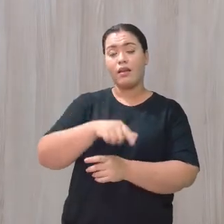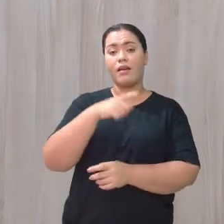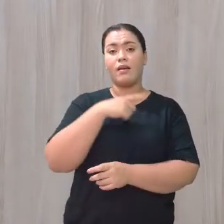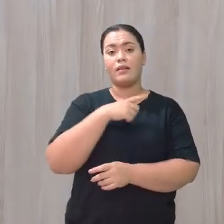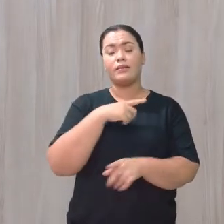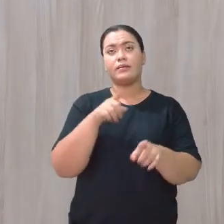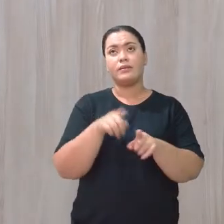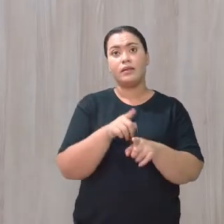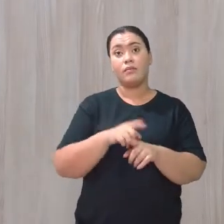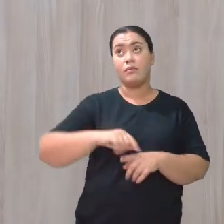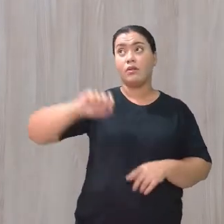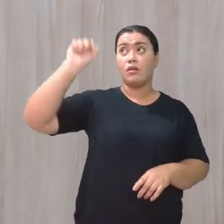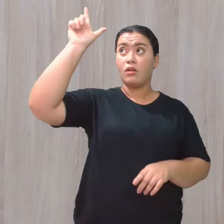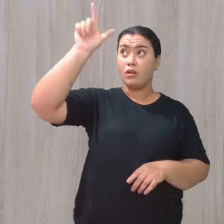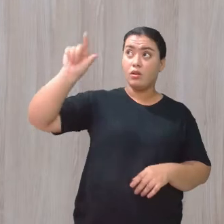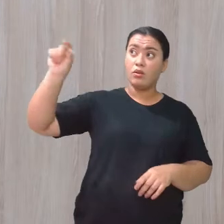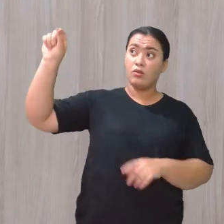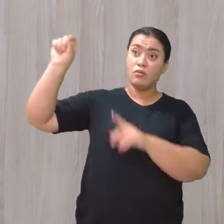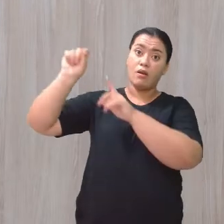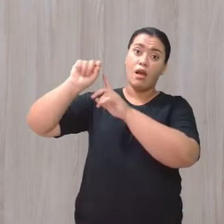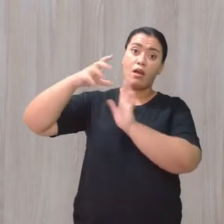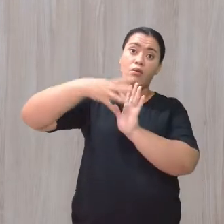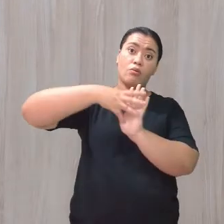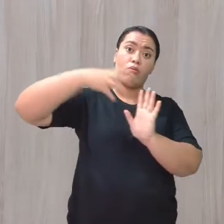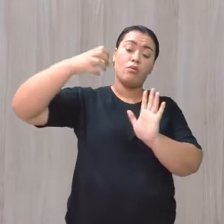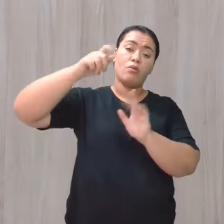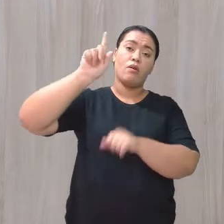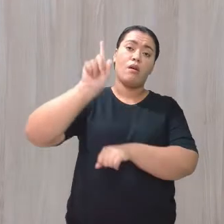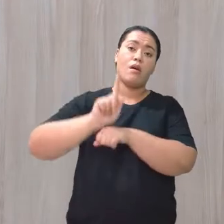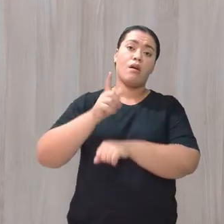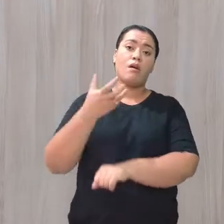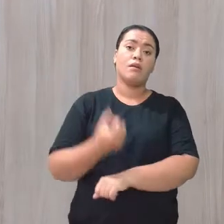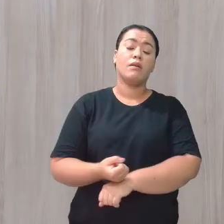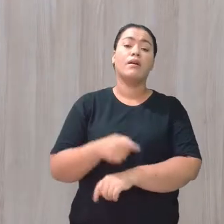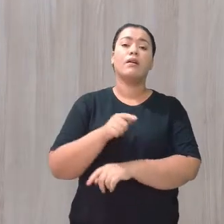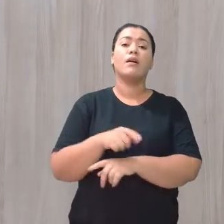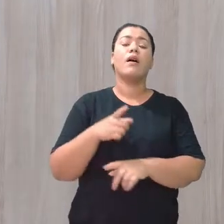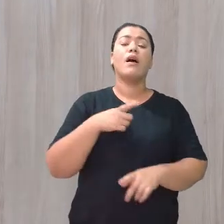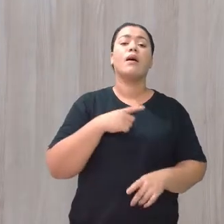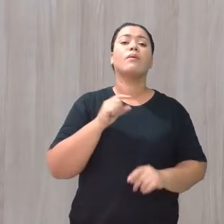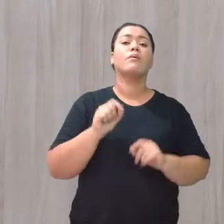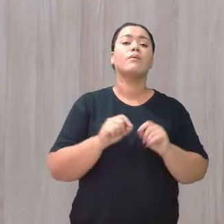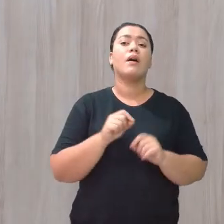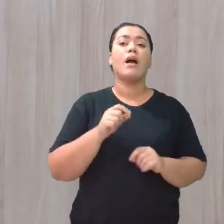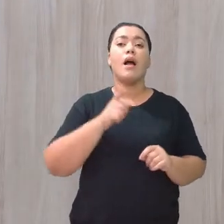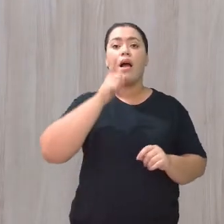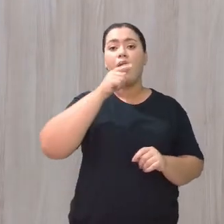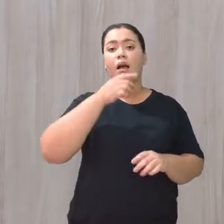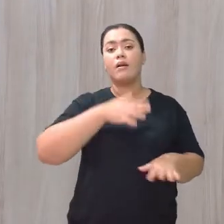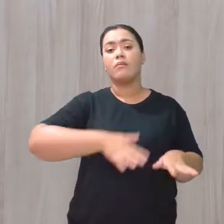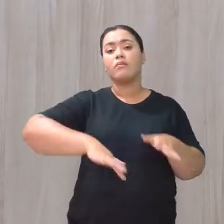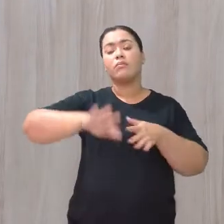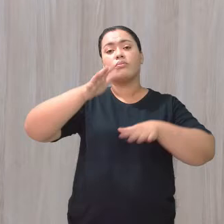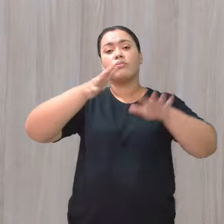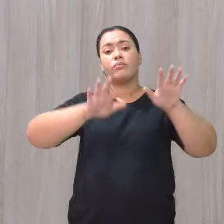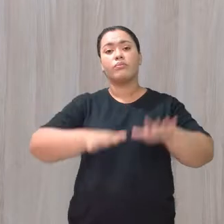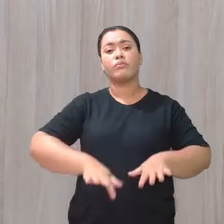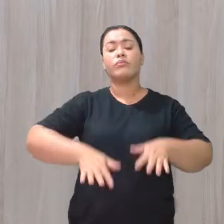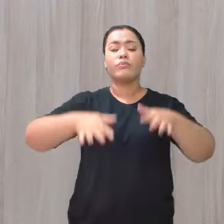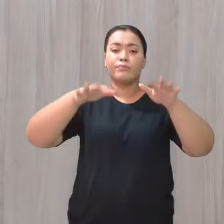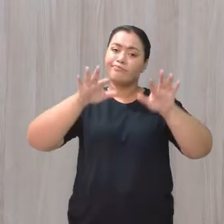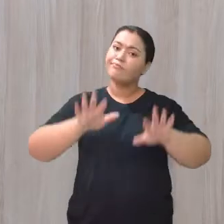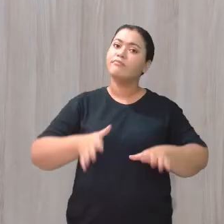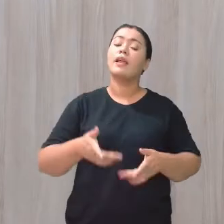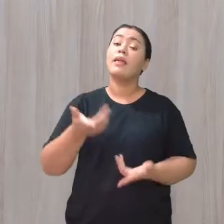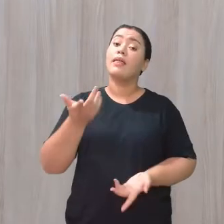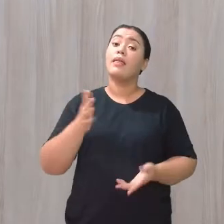que a Lua tem essa atração gravitacional, fazendo com que ocorra essa mudança de maré, maré alta, maré